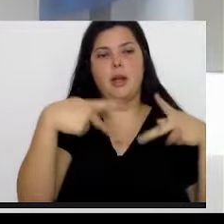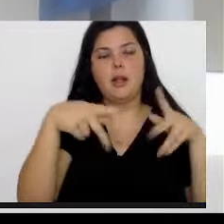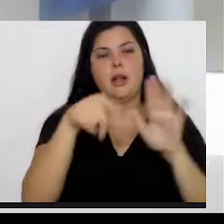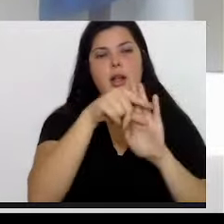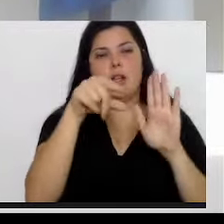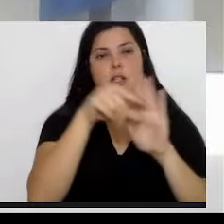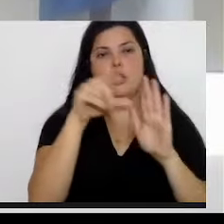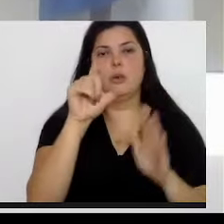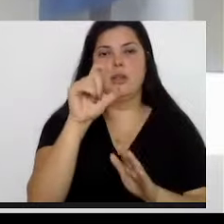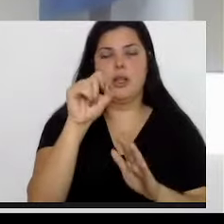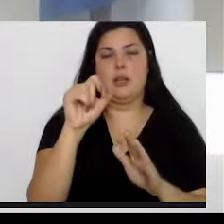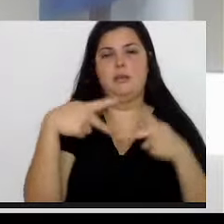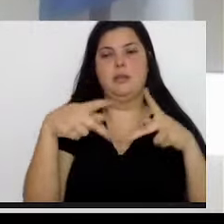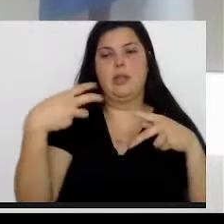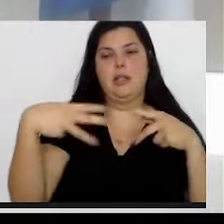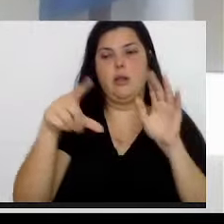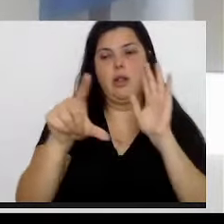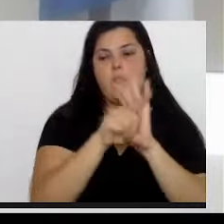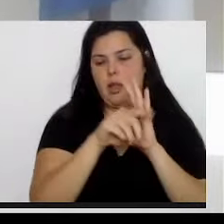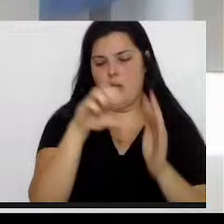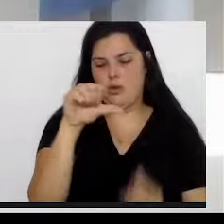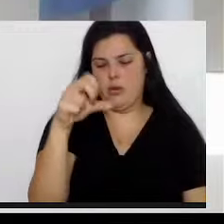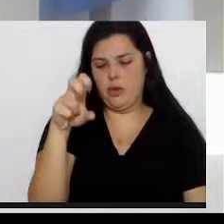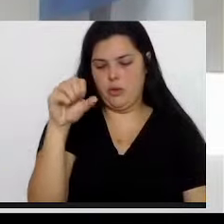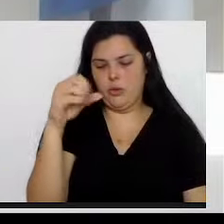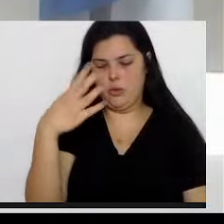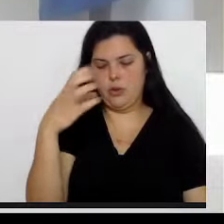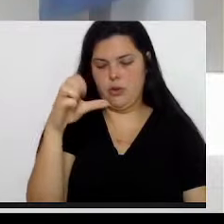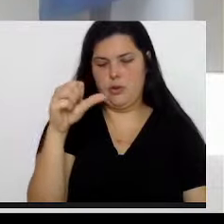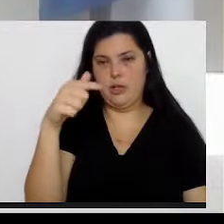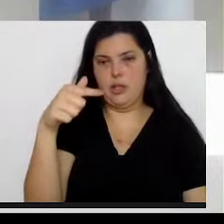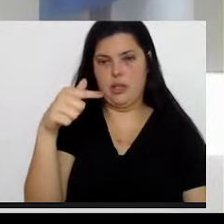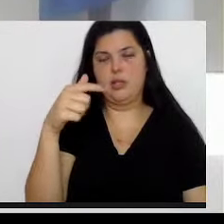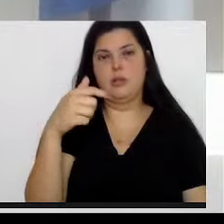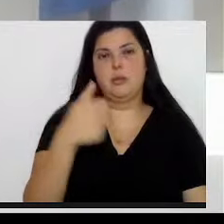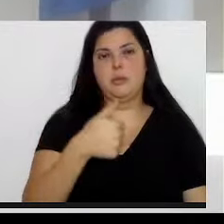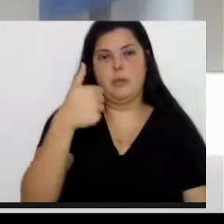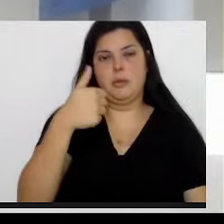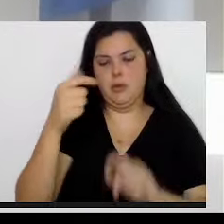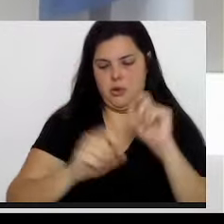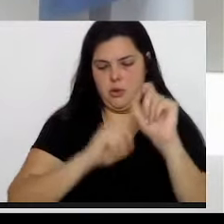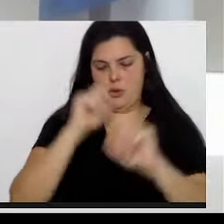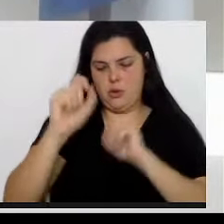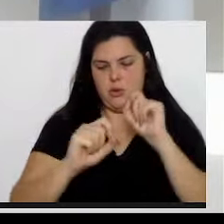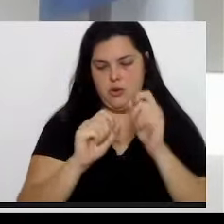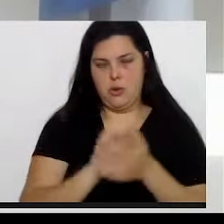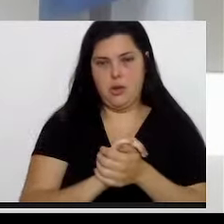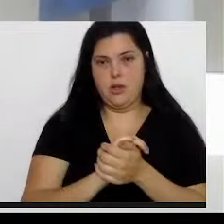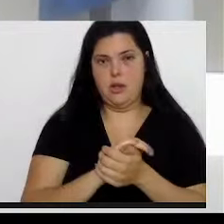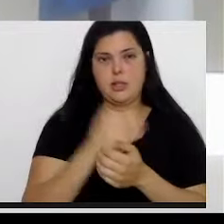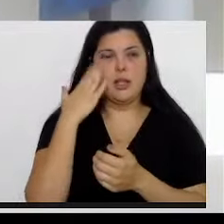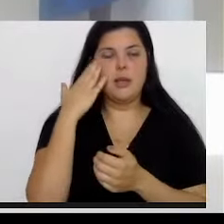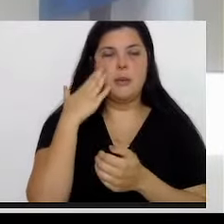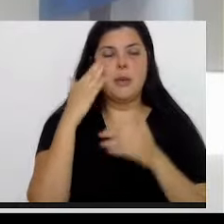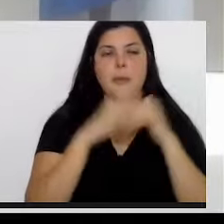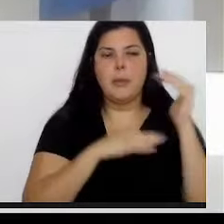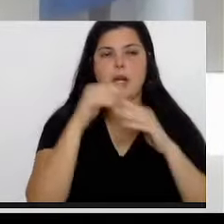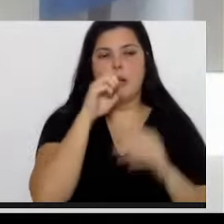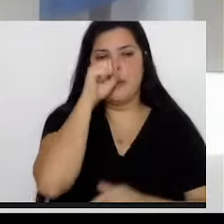Lei 9.504 de 97, para, primeiro, reconhecer a prática de abuso de